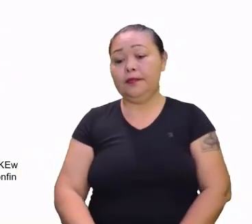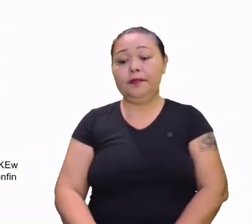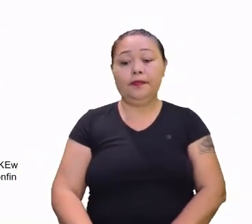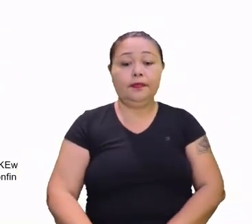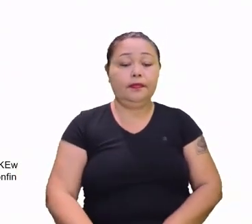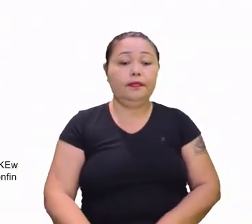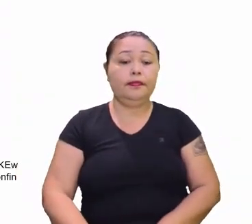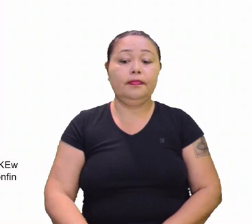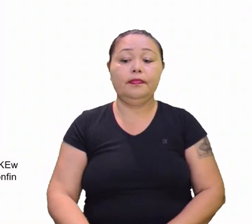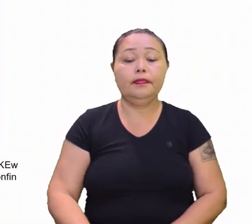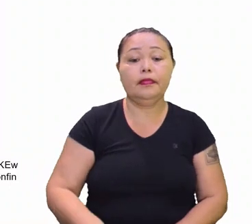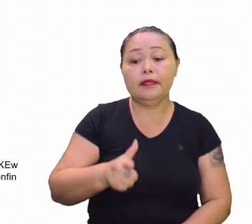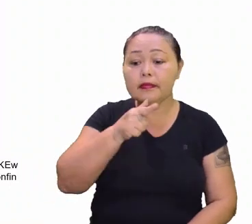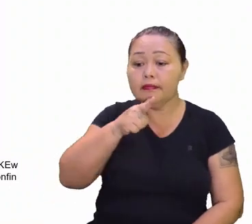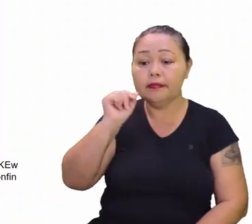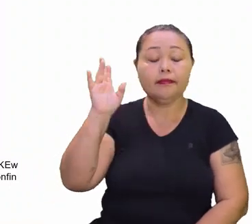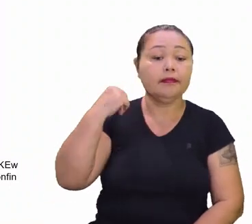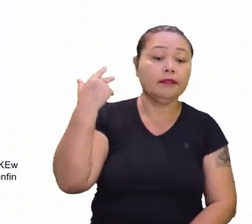Perfeito.